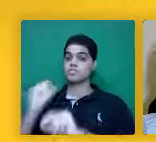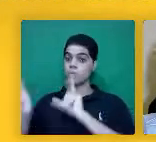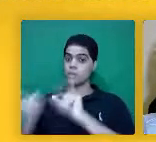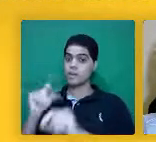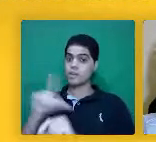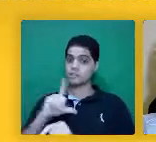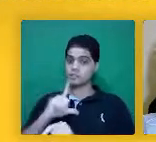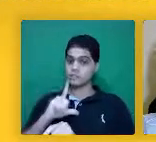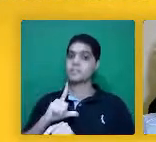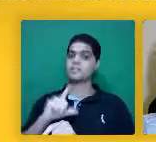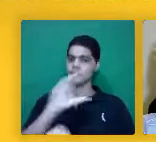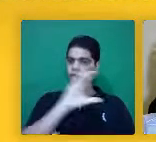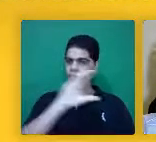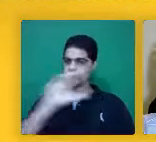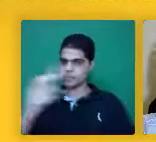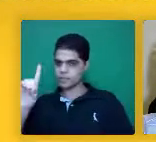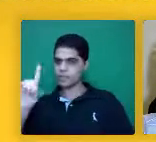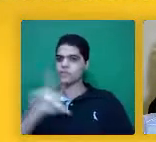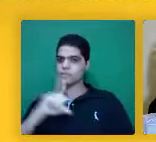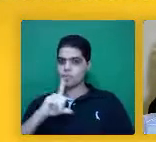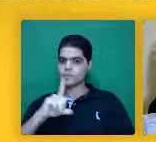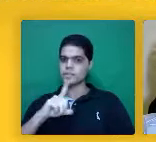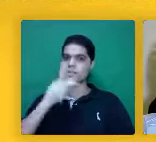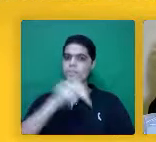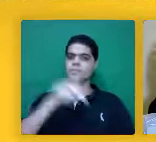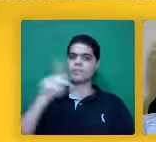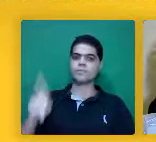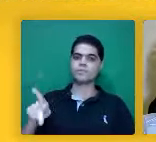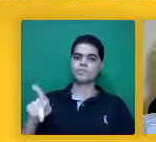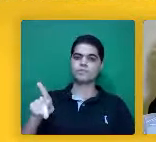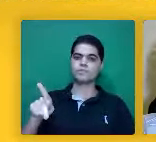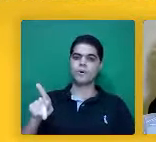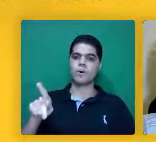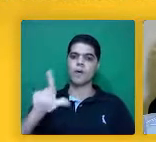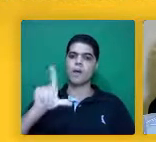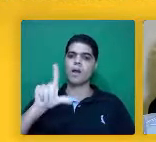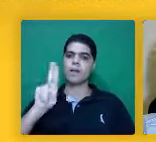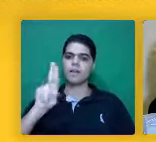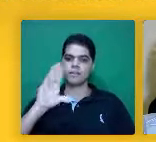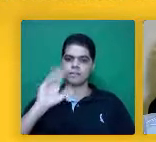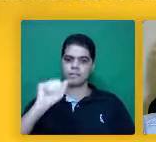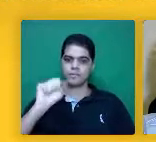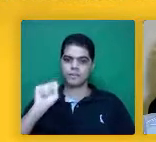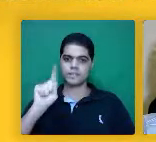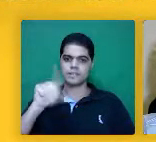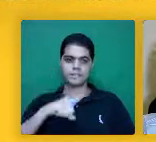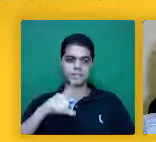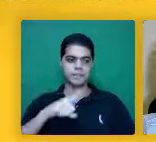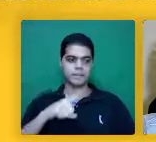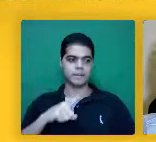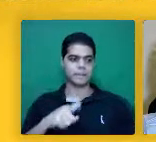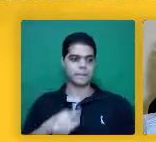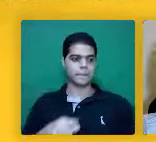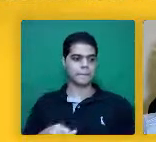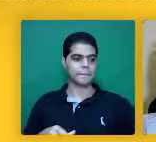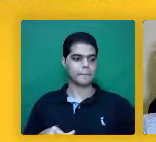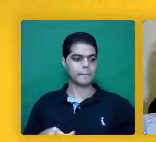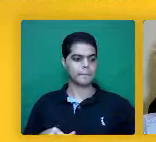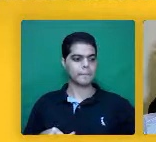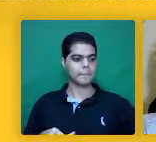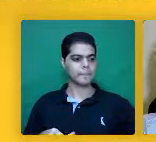do IF Mais e o professor Lucas Landim. Então, nós vamos escolher outros times, além dos que